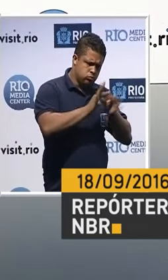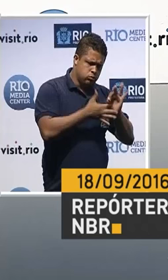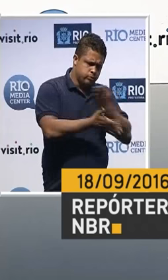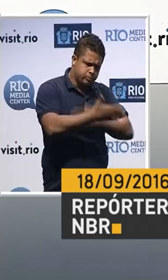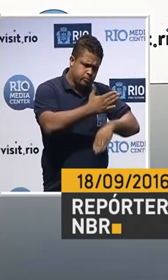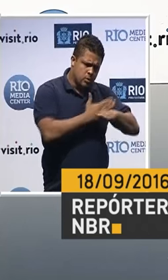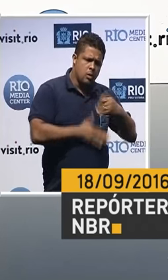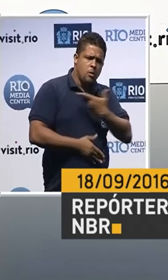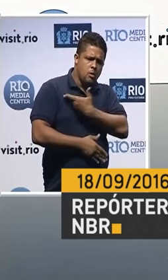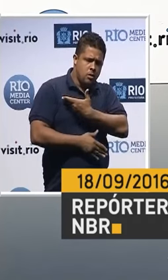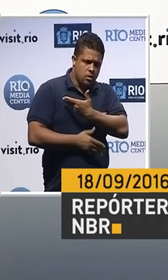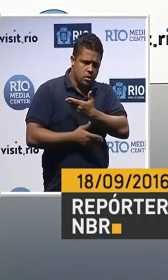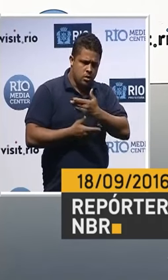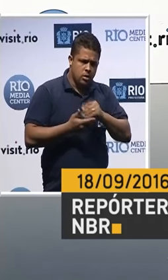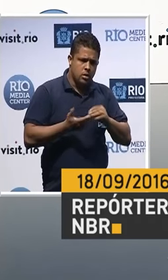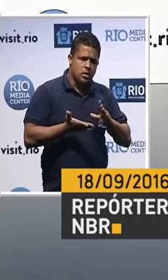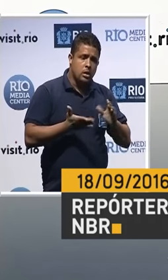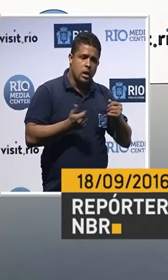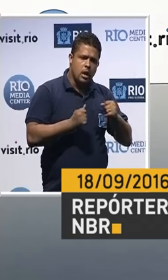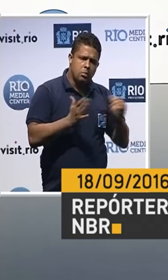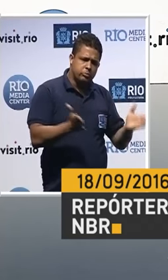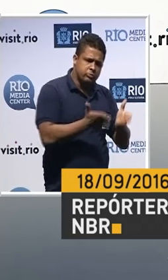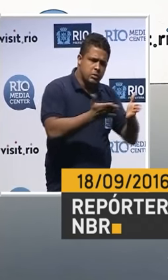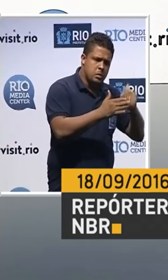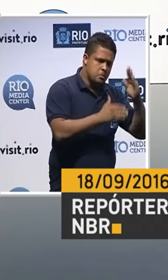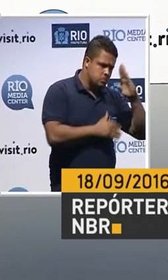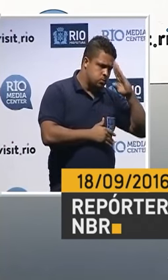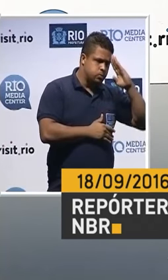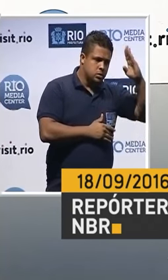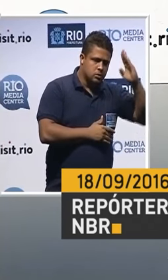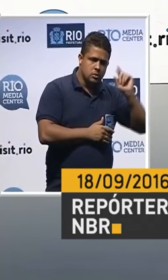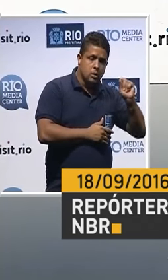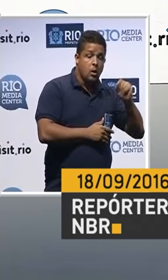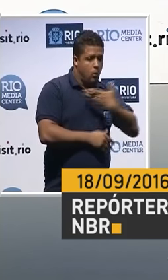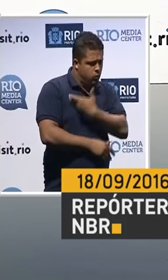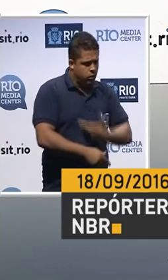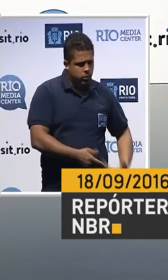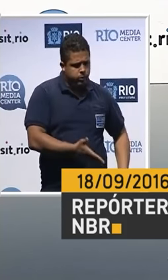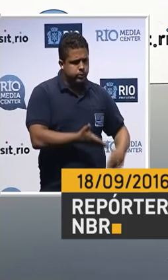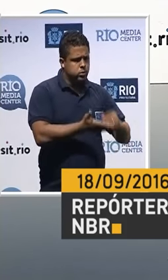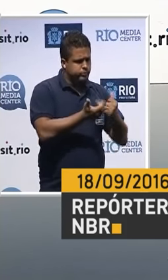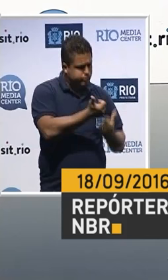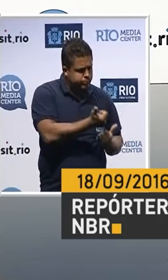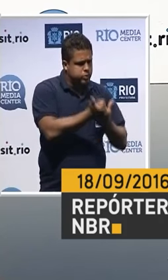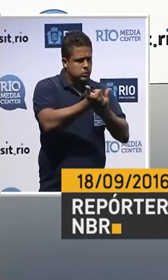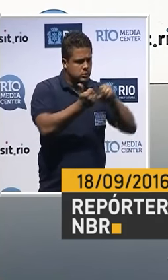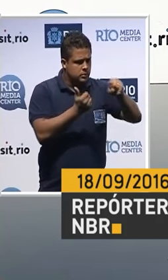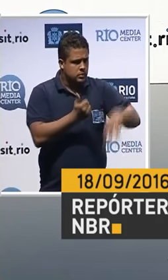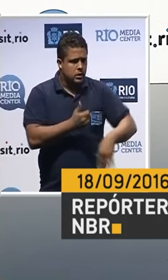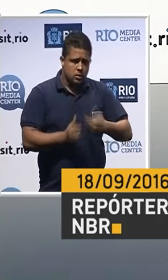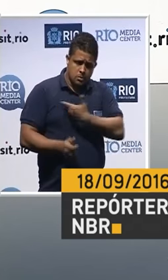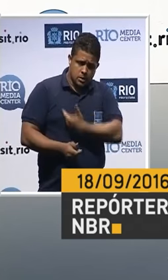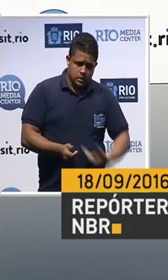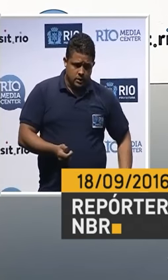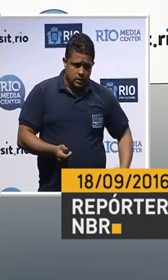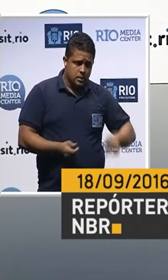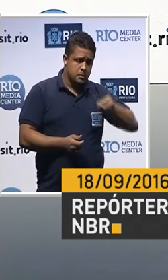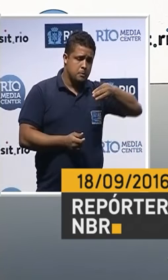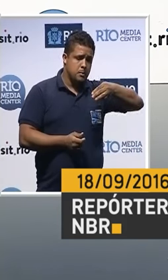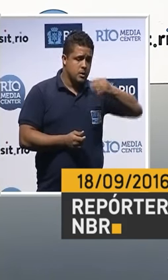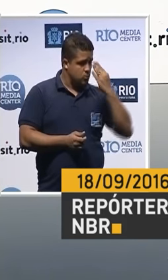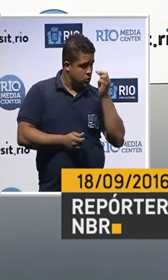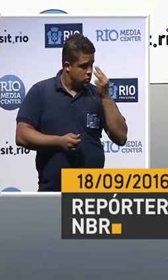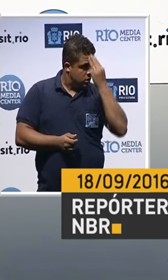paralímpico ele é uma grande prioridade para o governo. O presidente Michel Temer